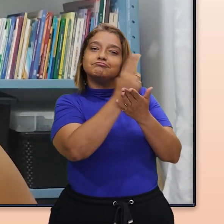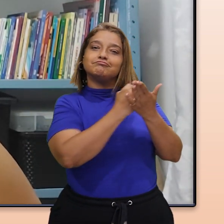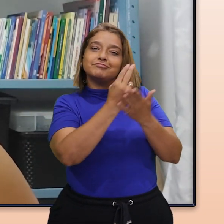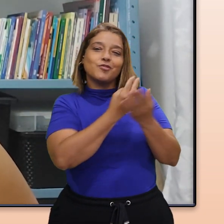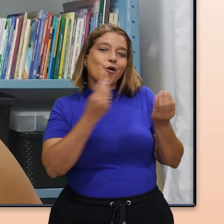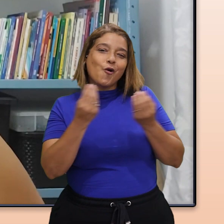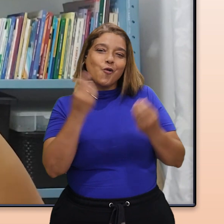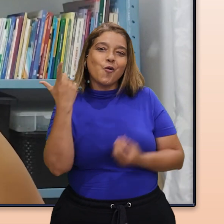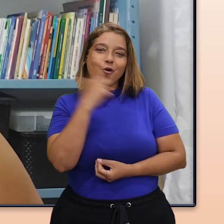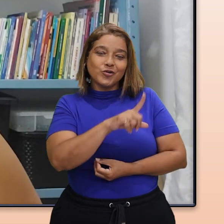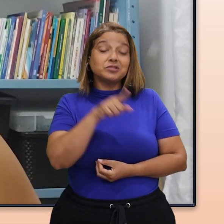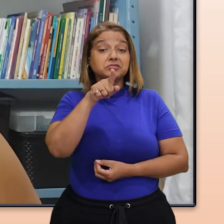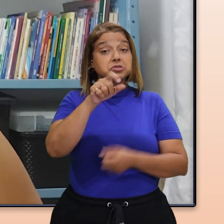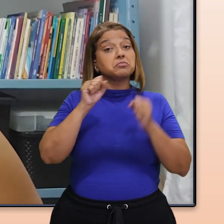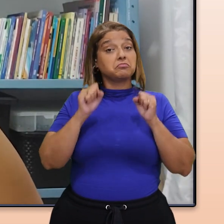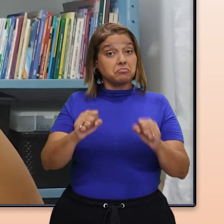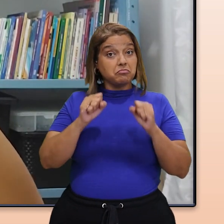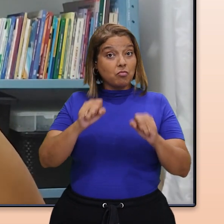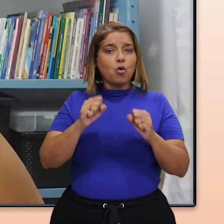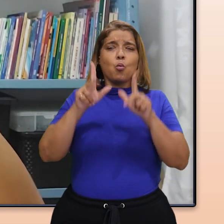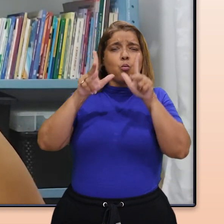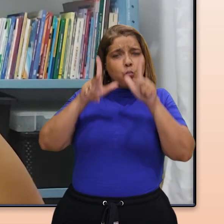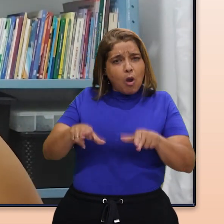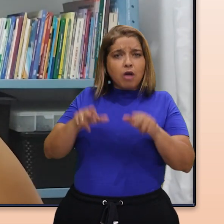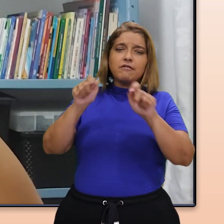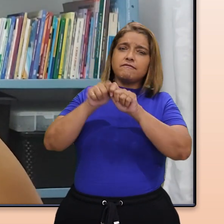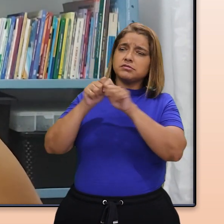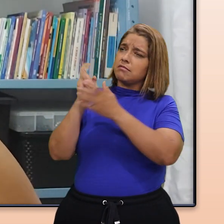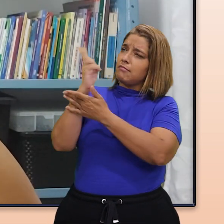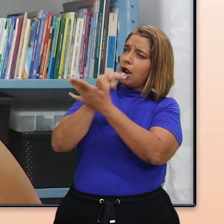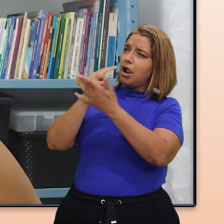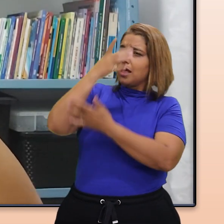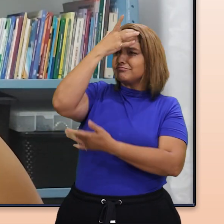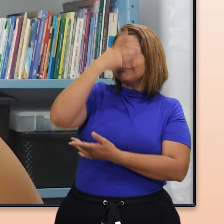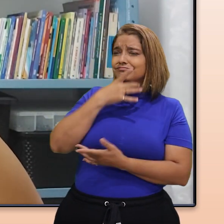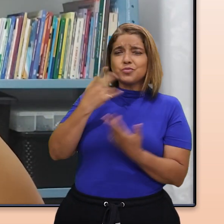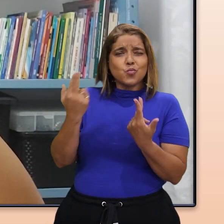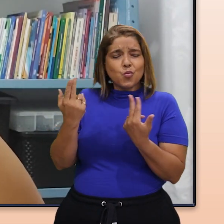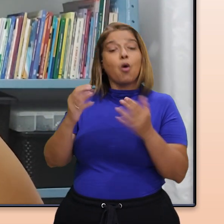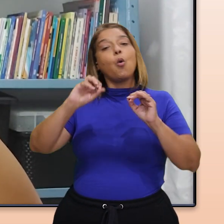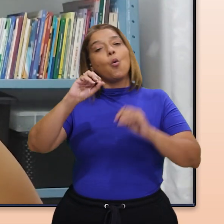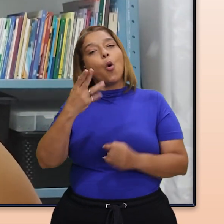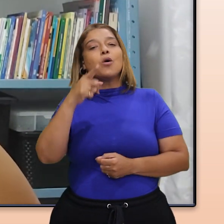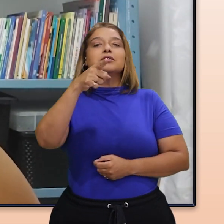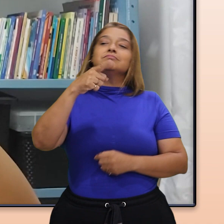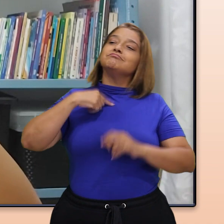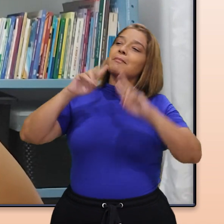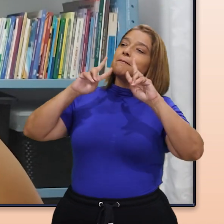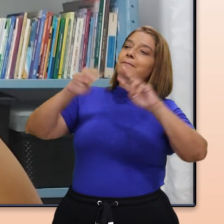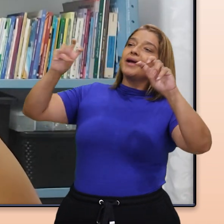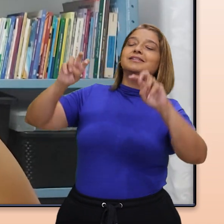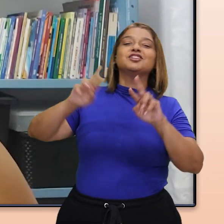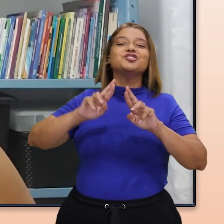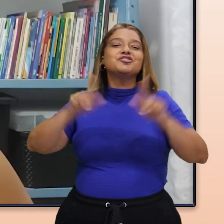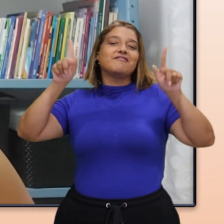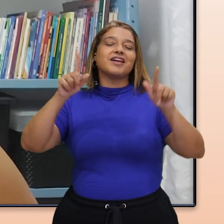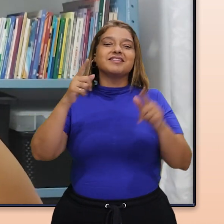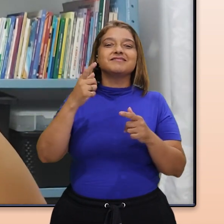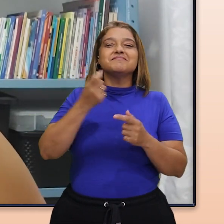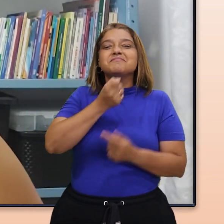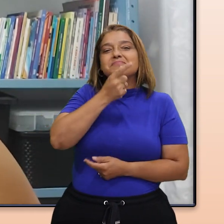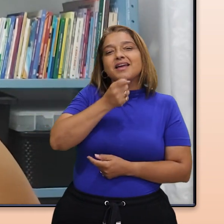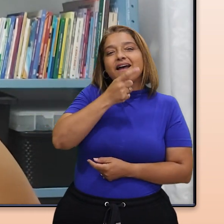no papel. Você pode representar exatamente como você é, ou como você se percebe de uma